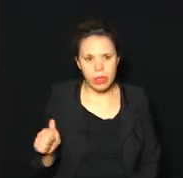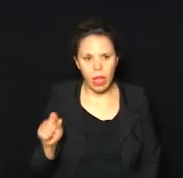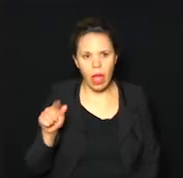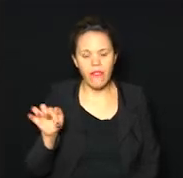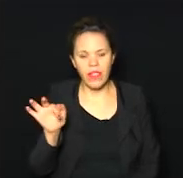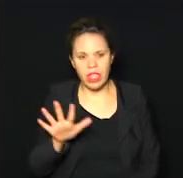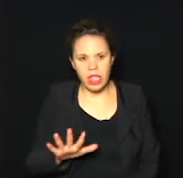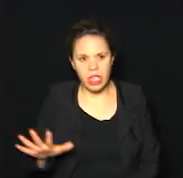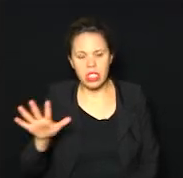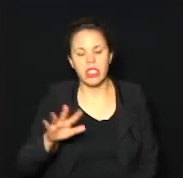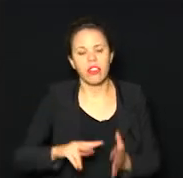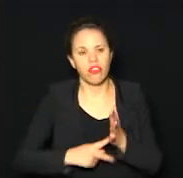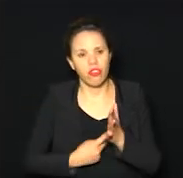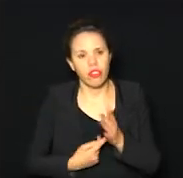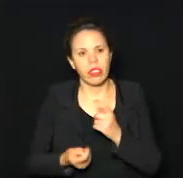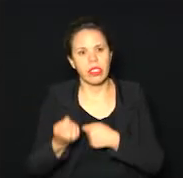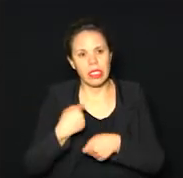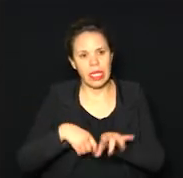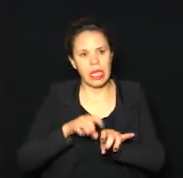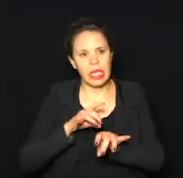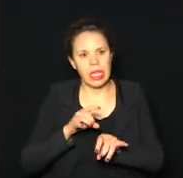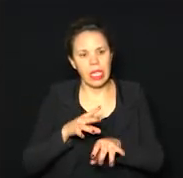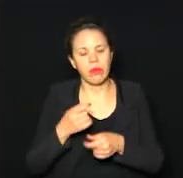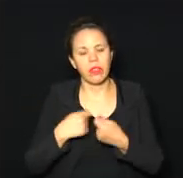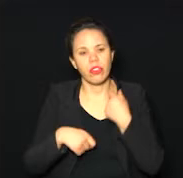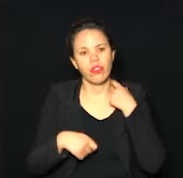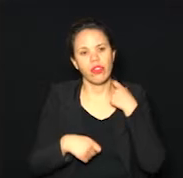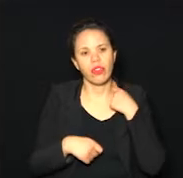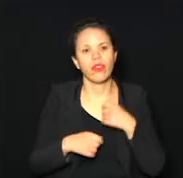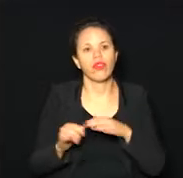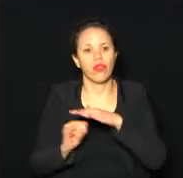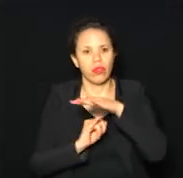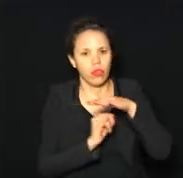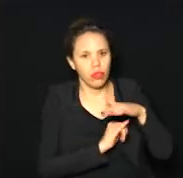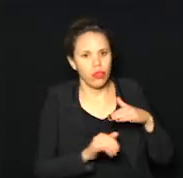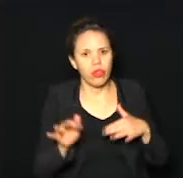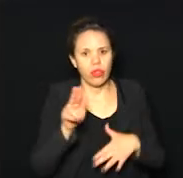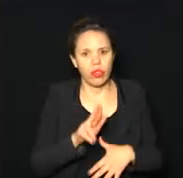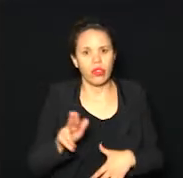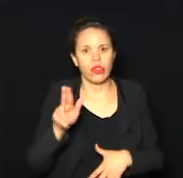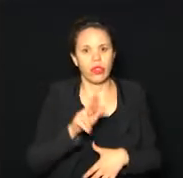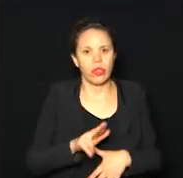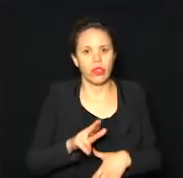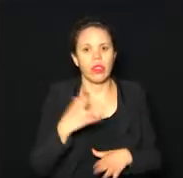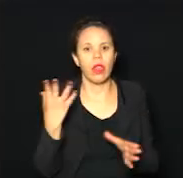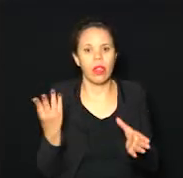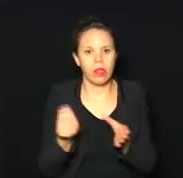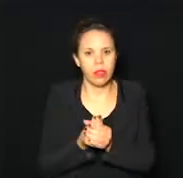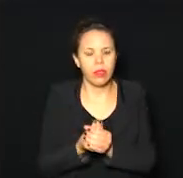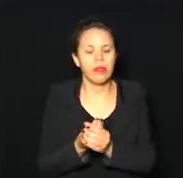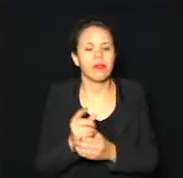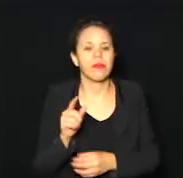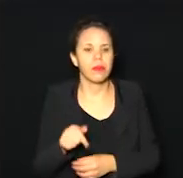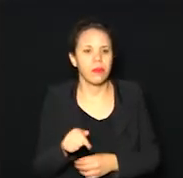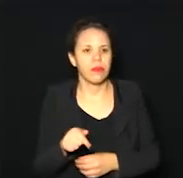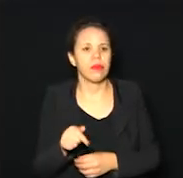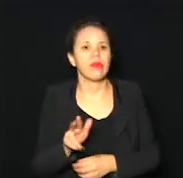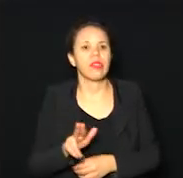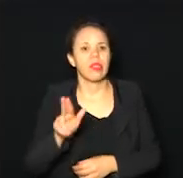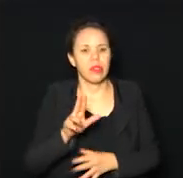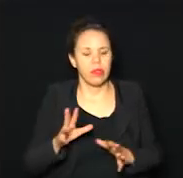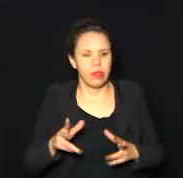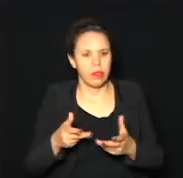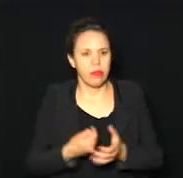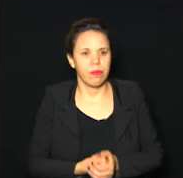Trabalhadores Técnico-Administrativos das instituições de ensino superior, que congrega, então, aí as